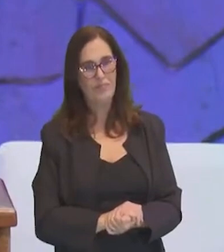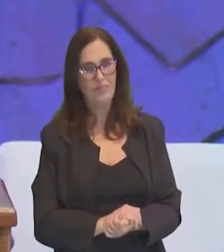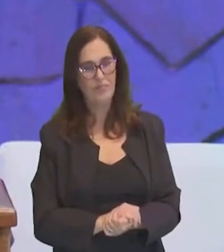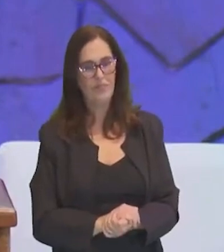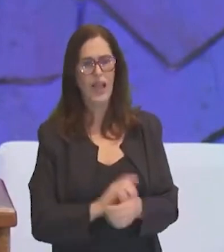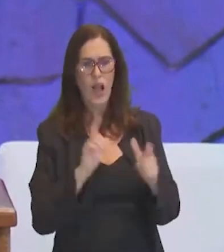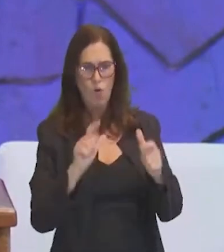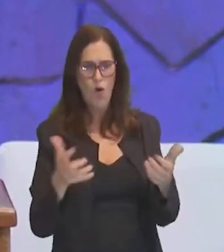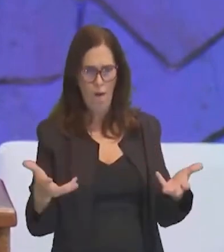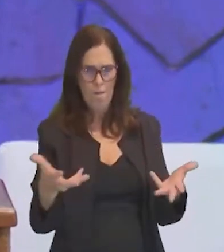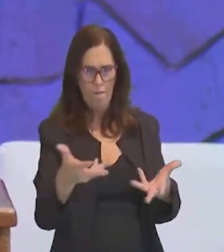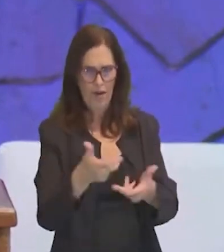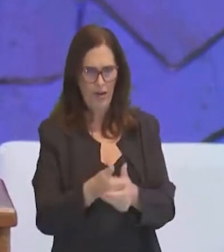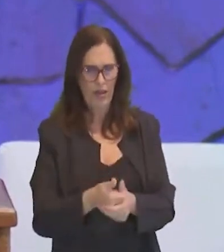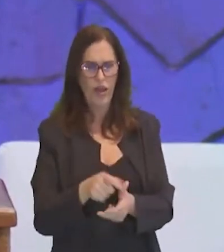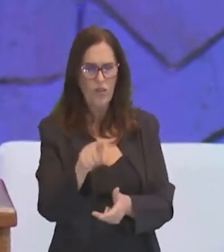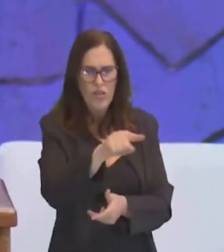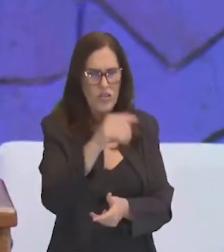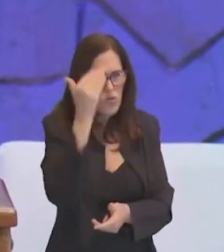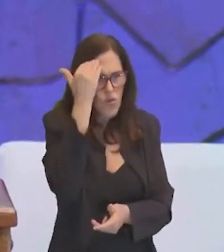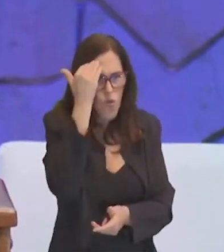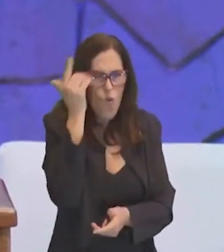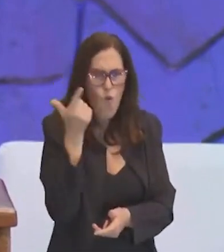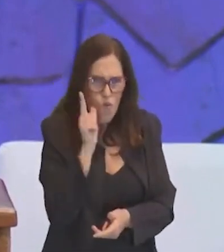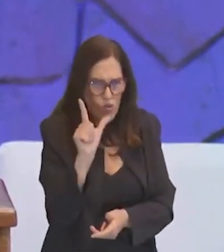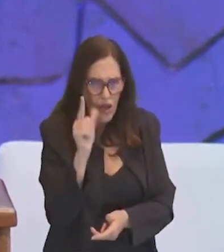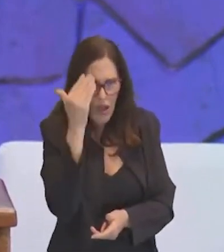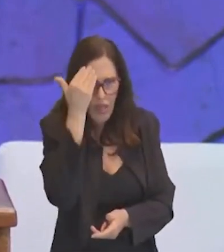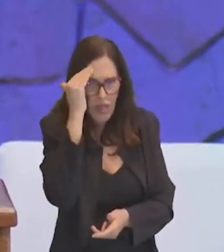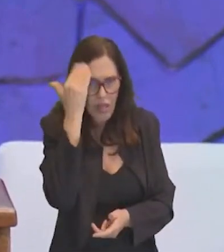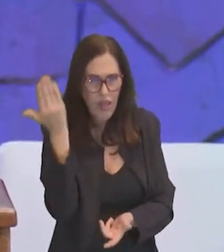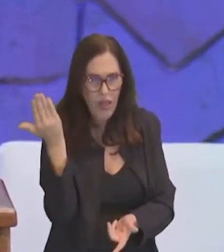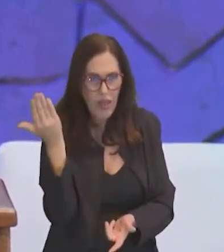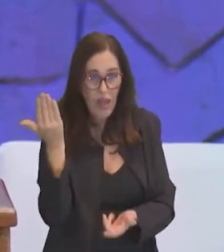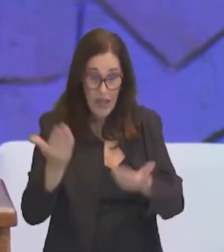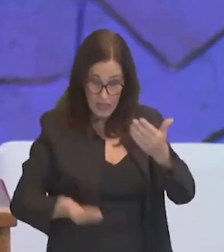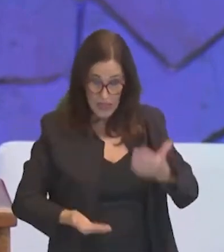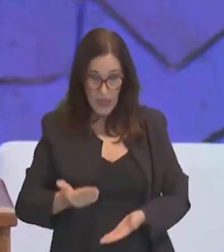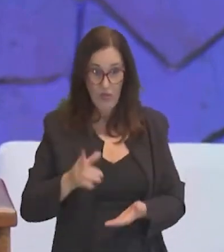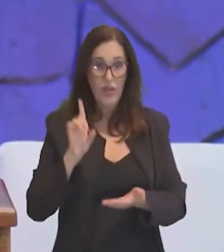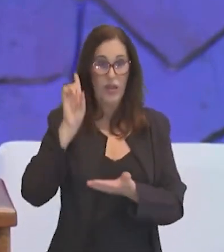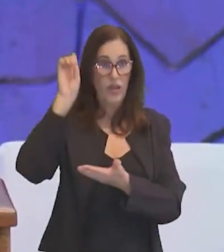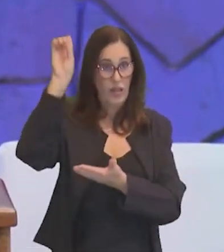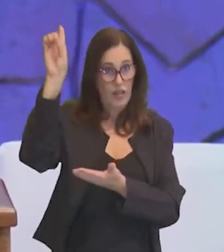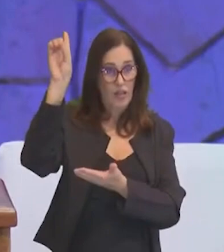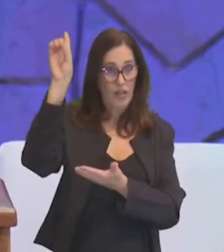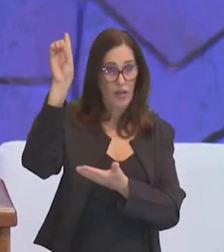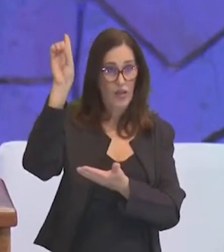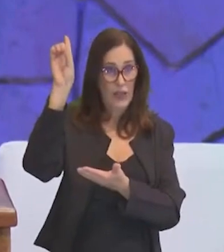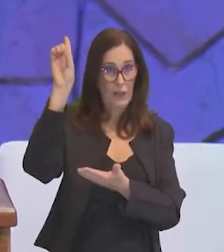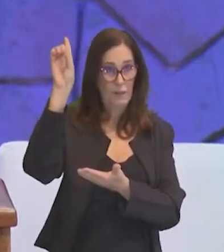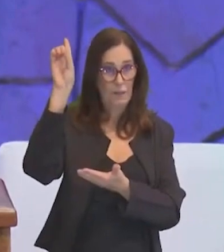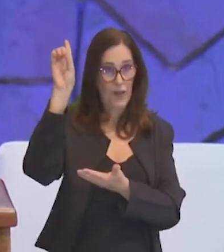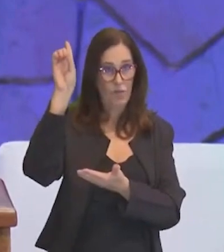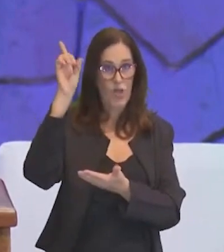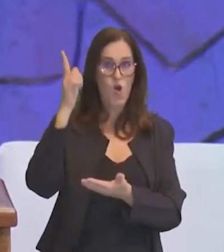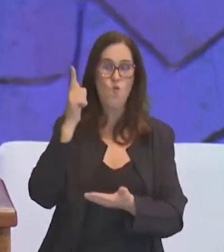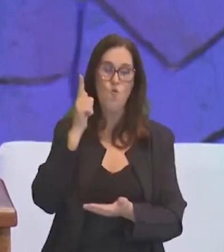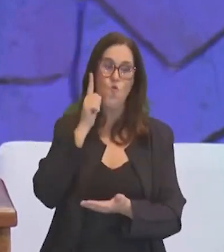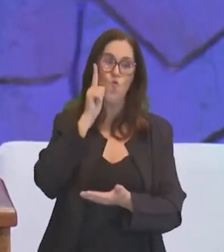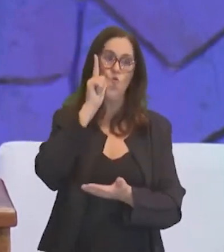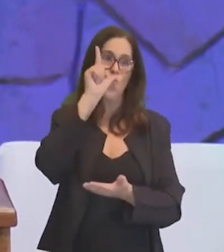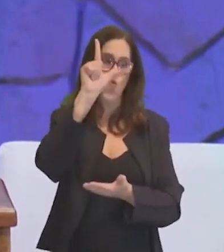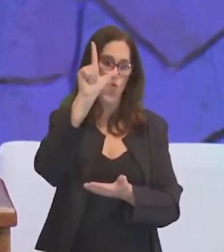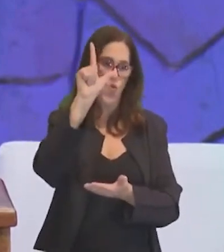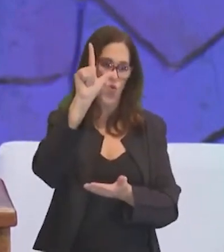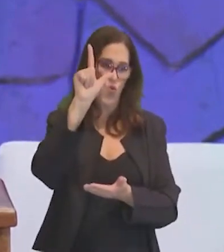Os irmãos conseguem entender que servir ao nosso Deus atingirá aqueles que